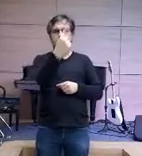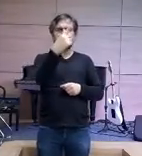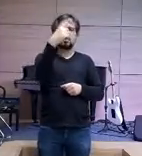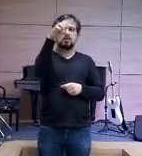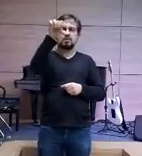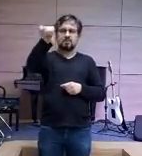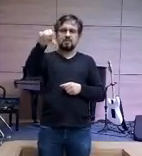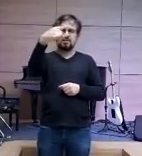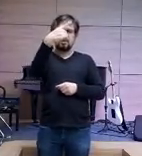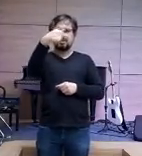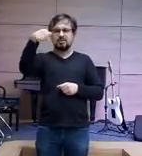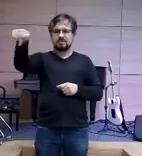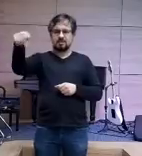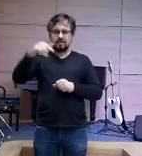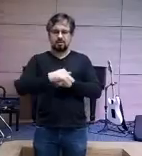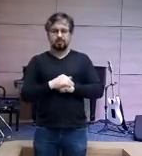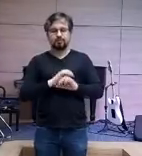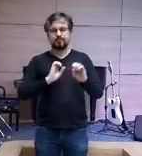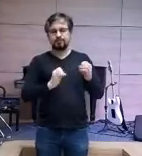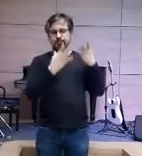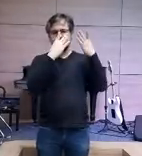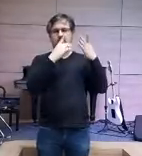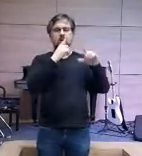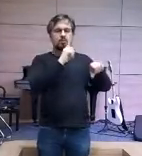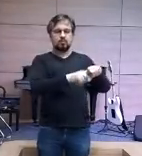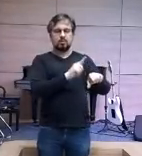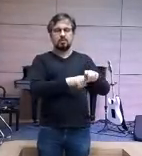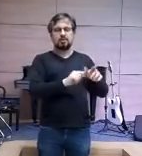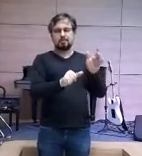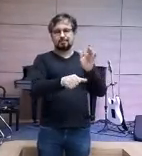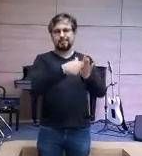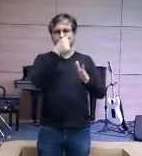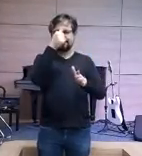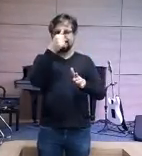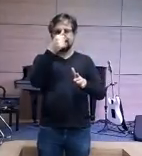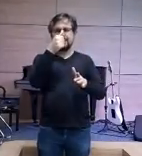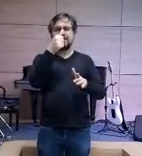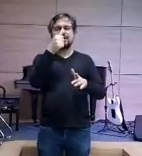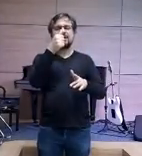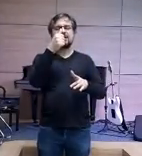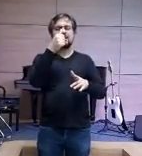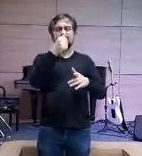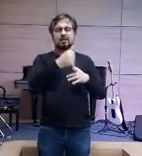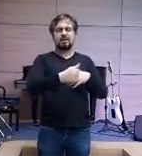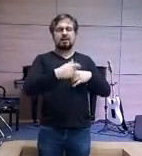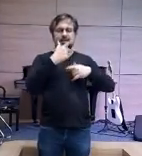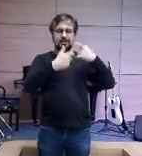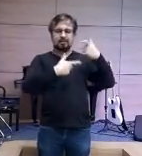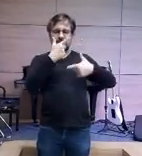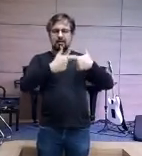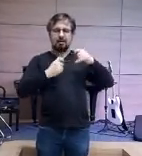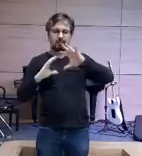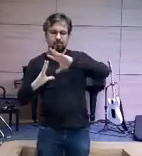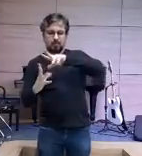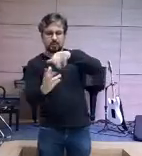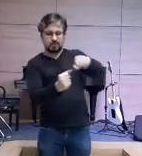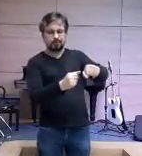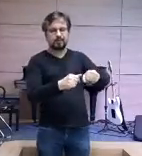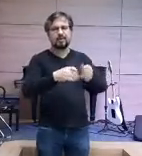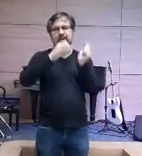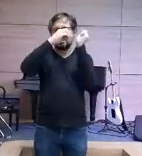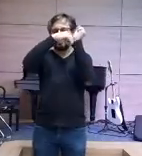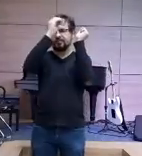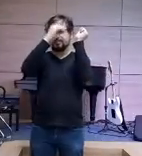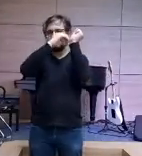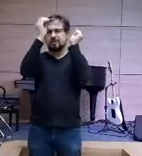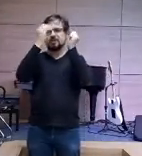ocorreu durante a Primeira Guerra Mundial e onde ir na França Exército de milhares de soldados